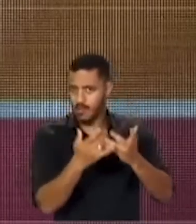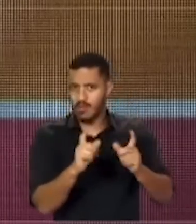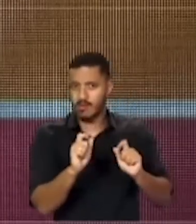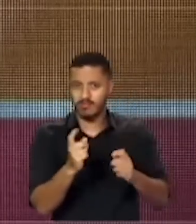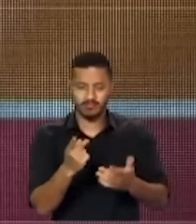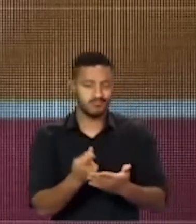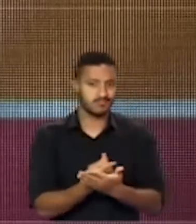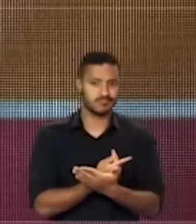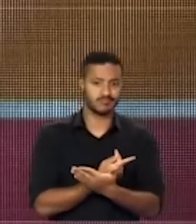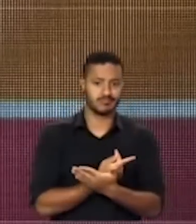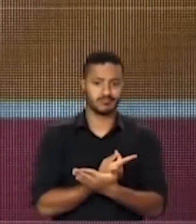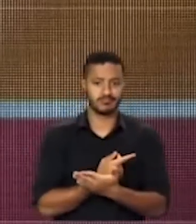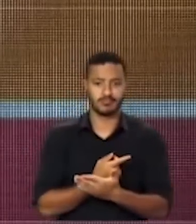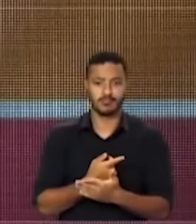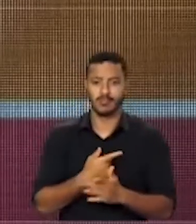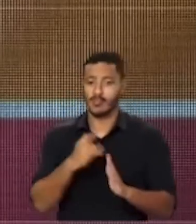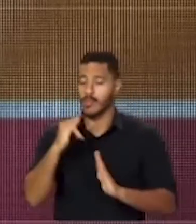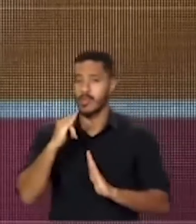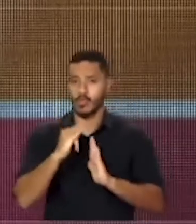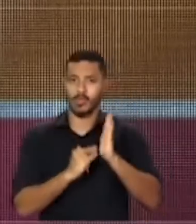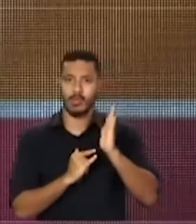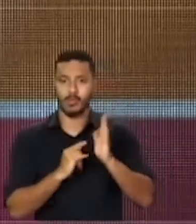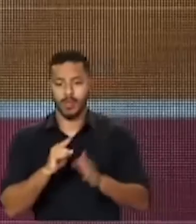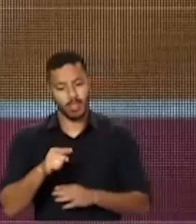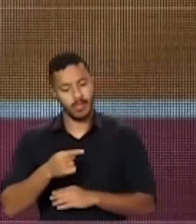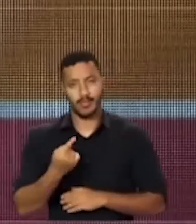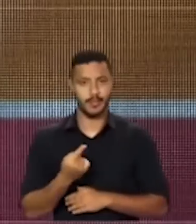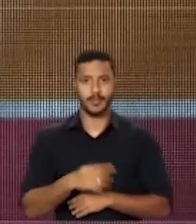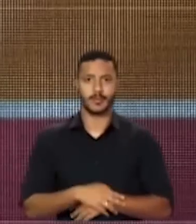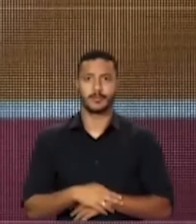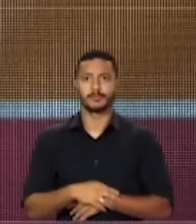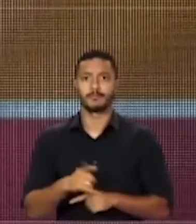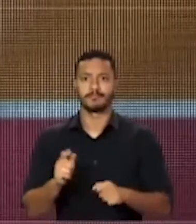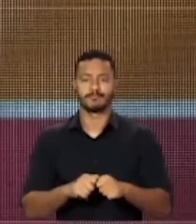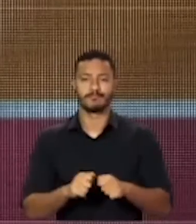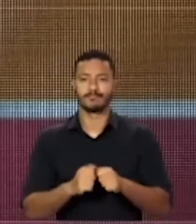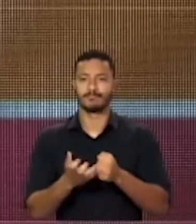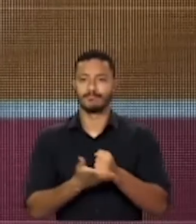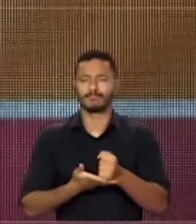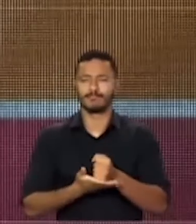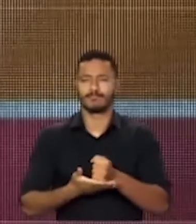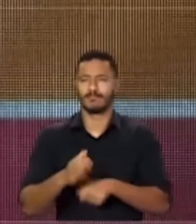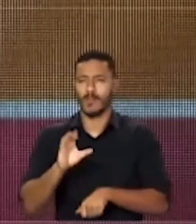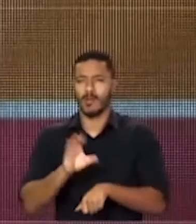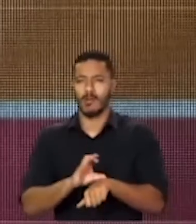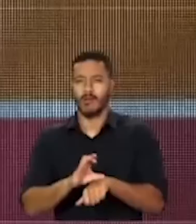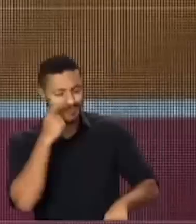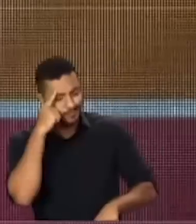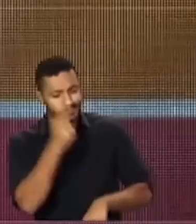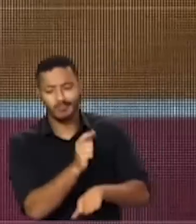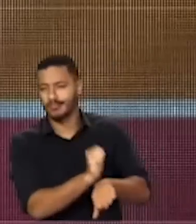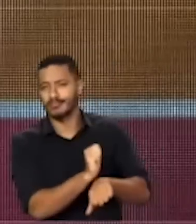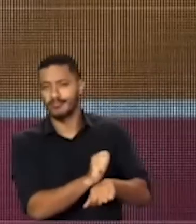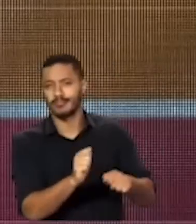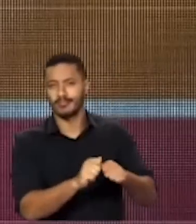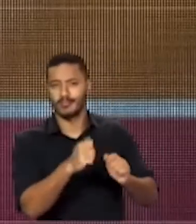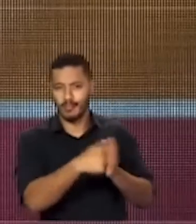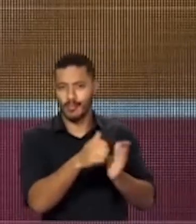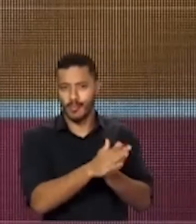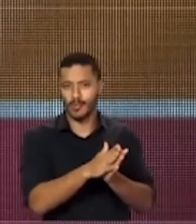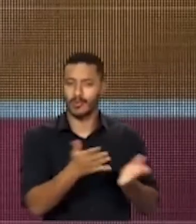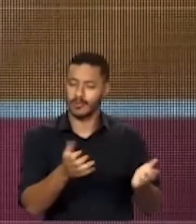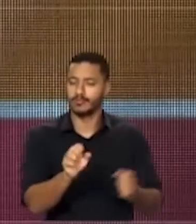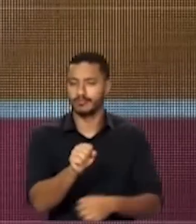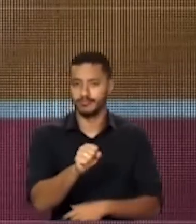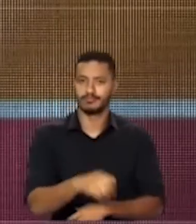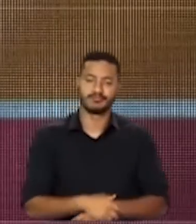essa questão e vai documentar depois, foram realizadas com base no Código de Trânsito Brasileiro. Isso, em alguns